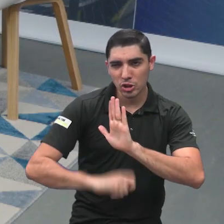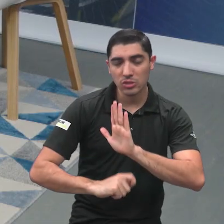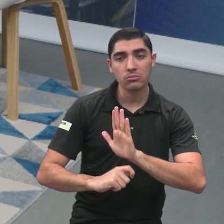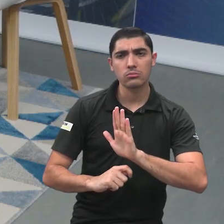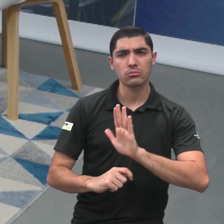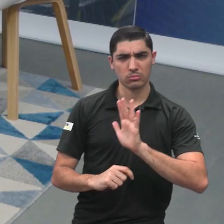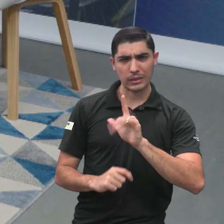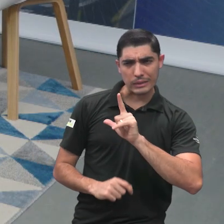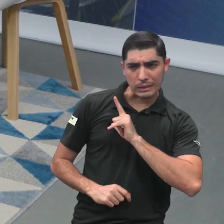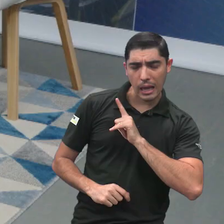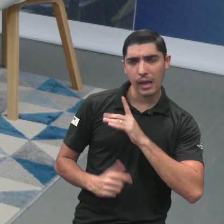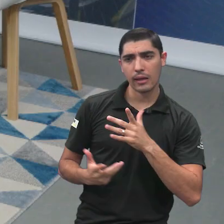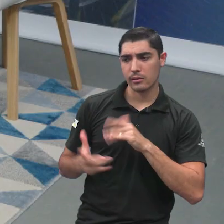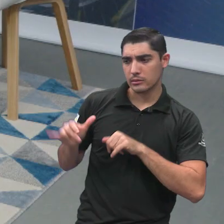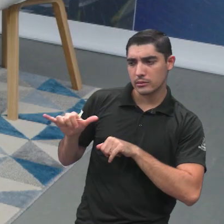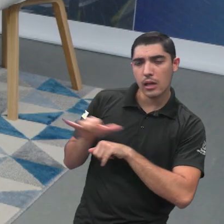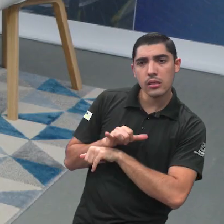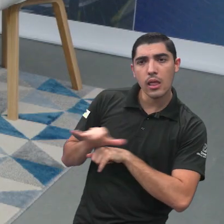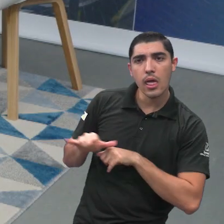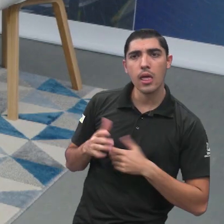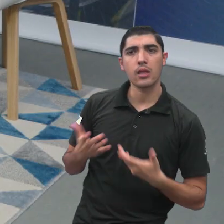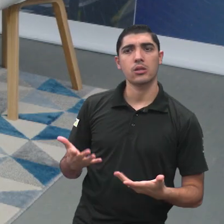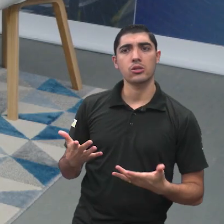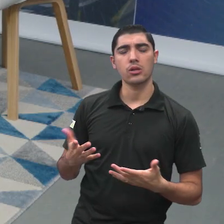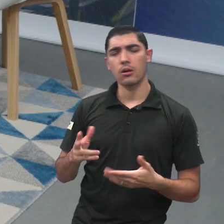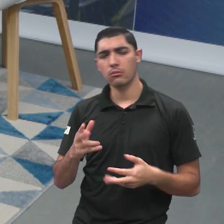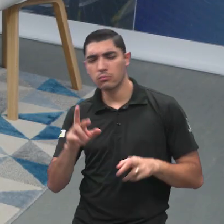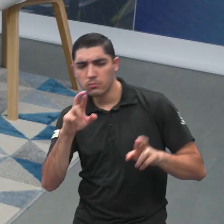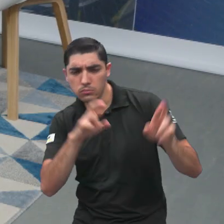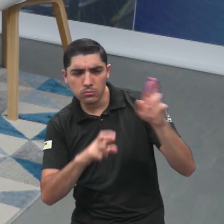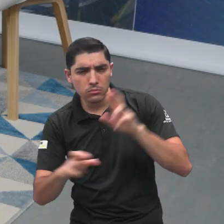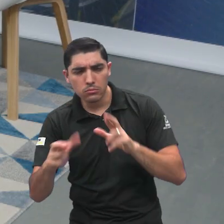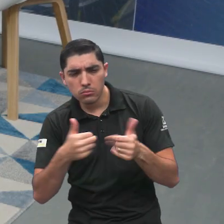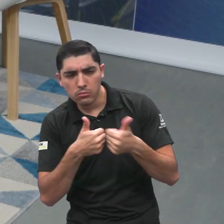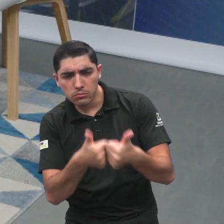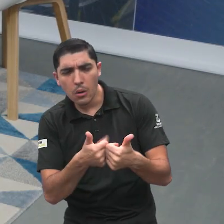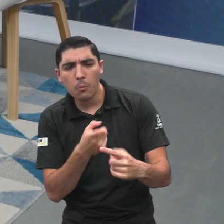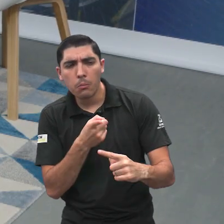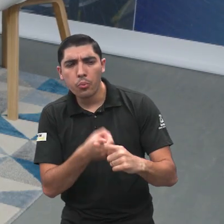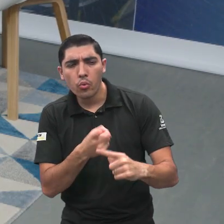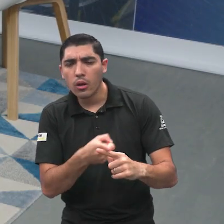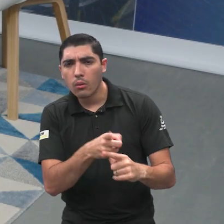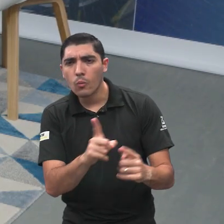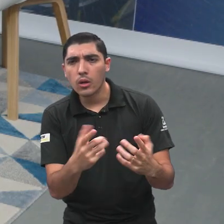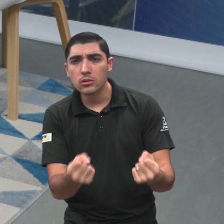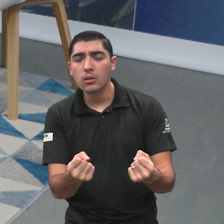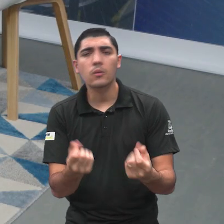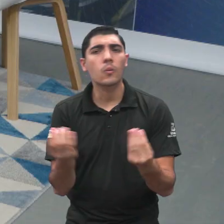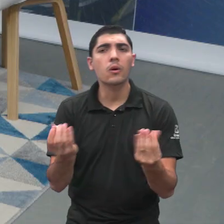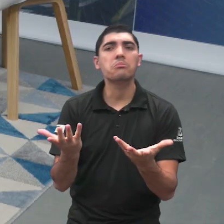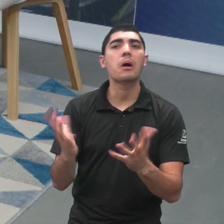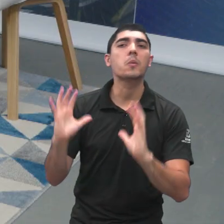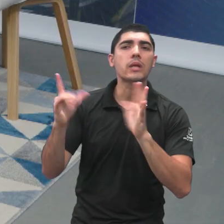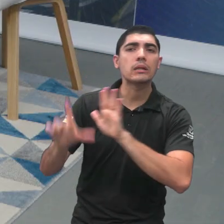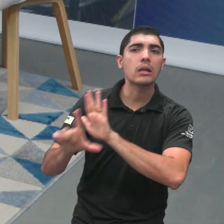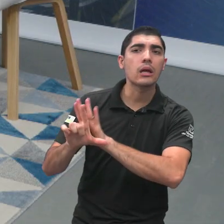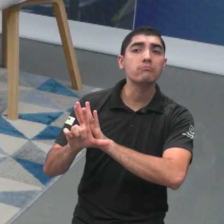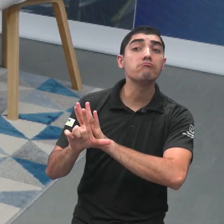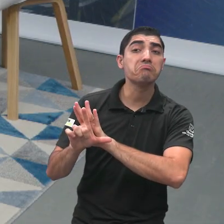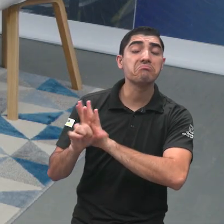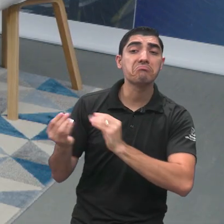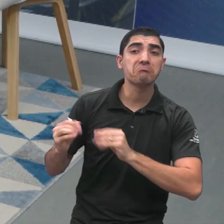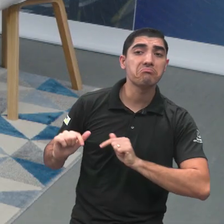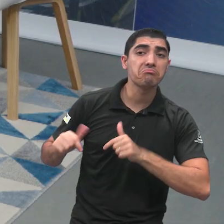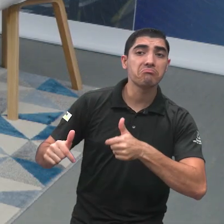possam agilizar essas indicações ou investigações de paternidade? Como isso funciona na prática? Sim,